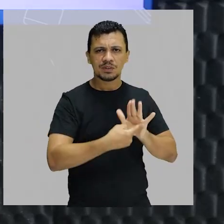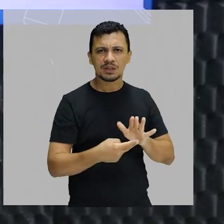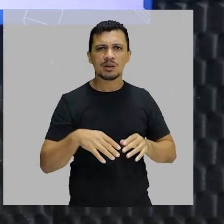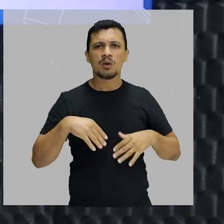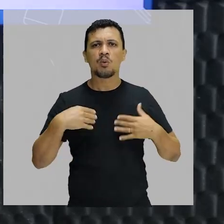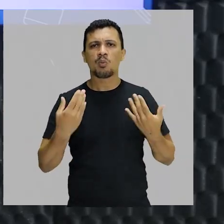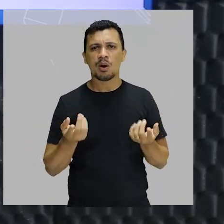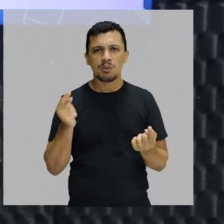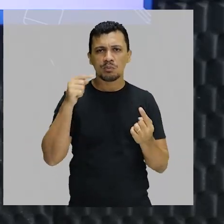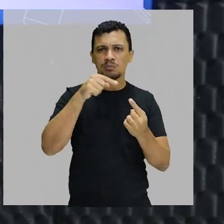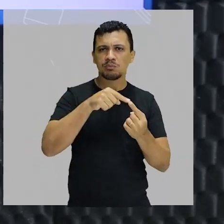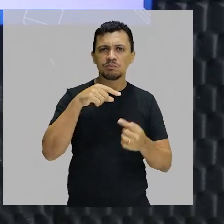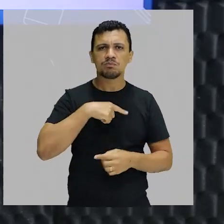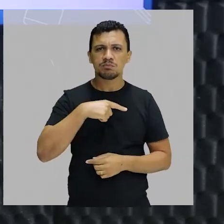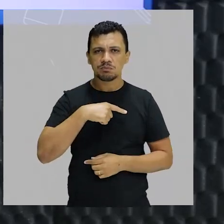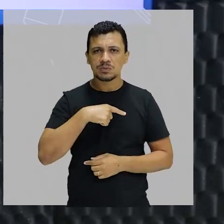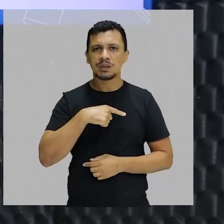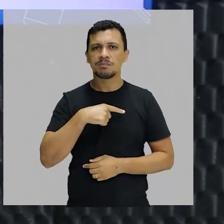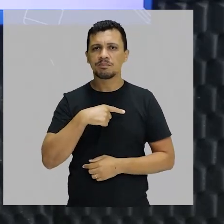funções ele pode